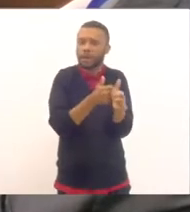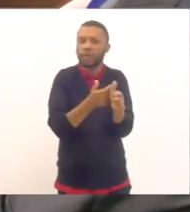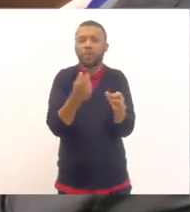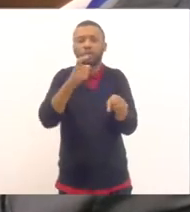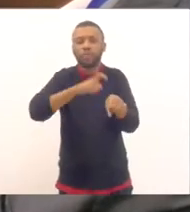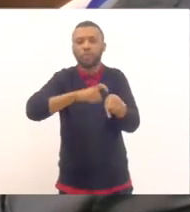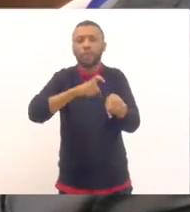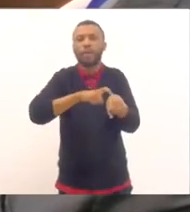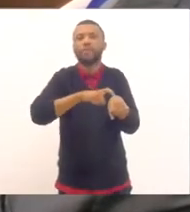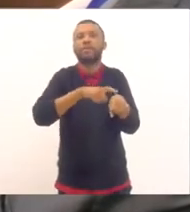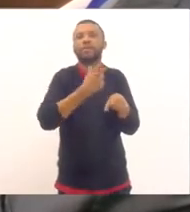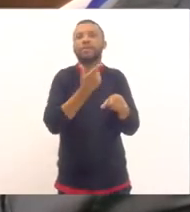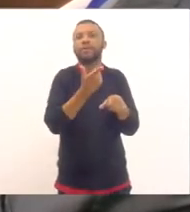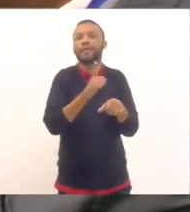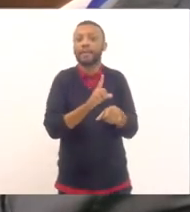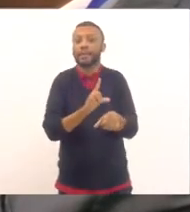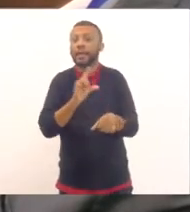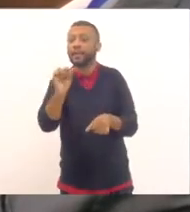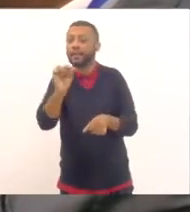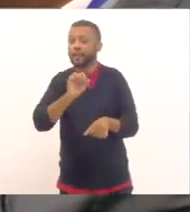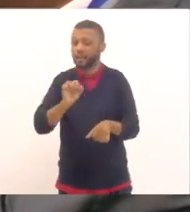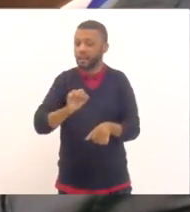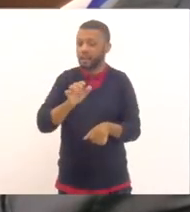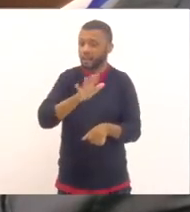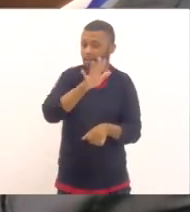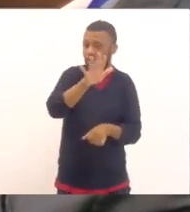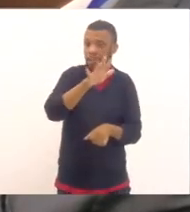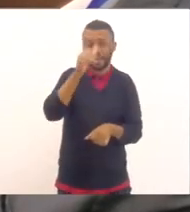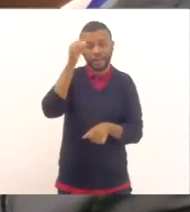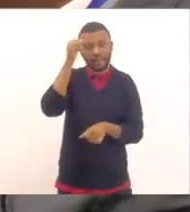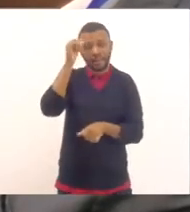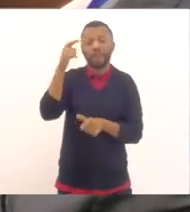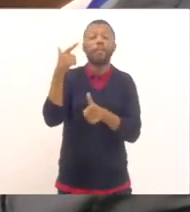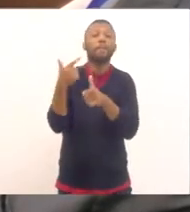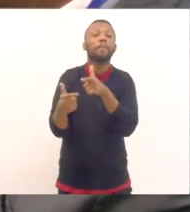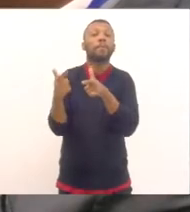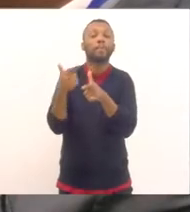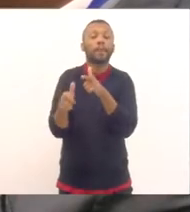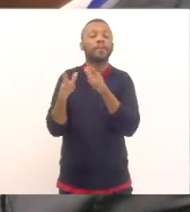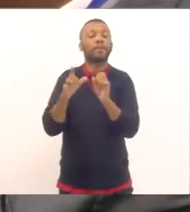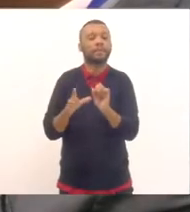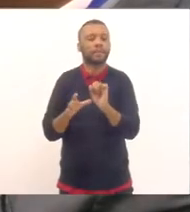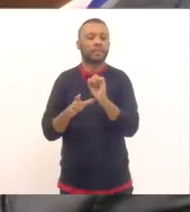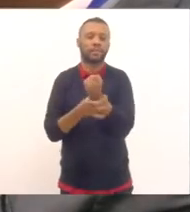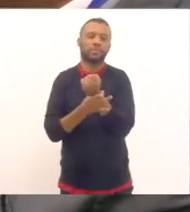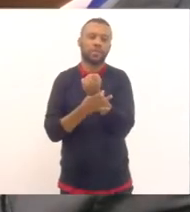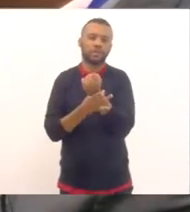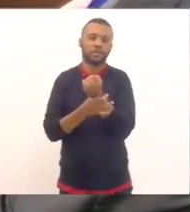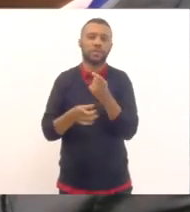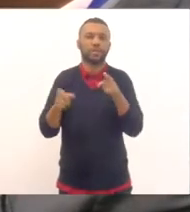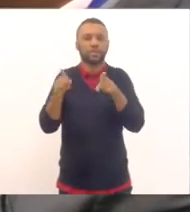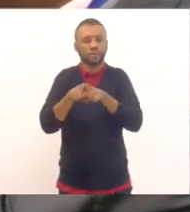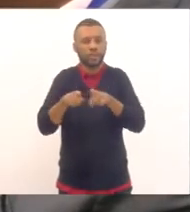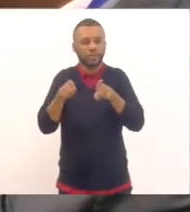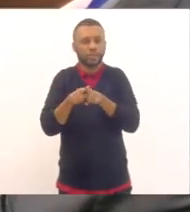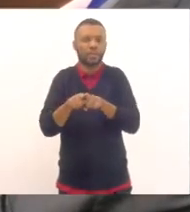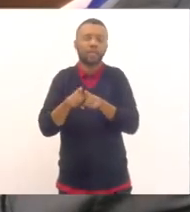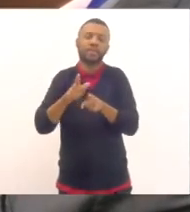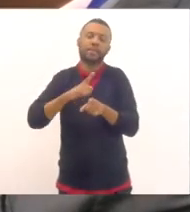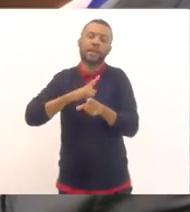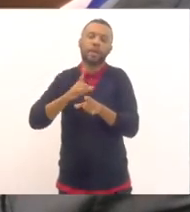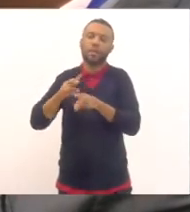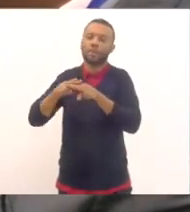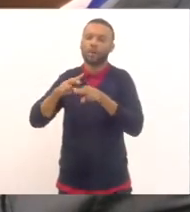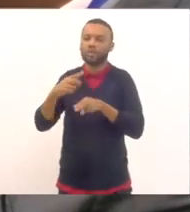saída da localidade para não ter nenhum nenhum problema de segurança e isso gera também porque por nós